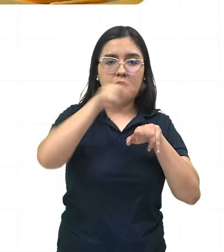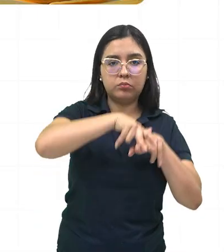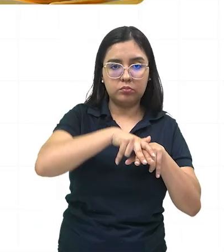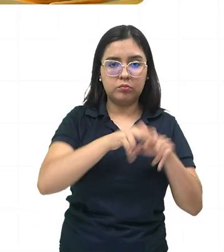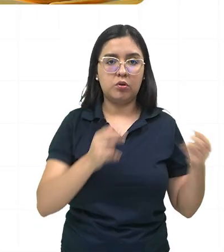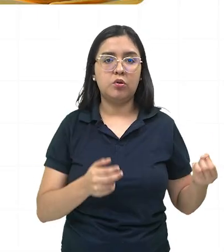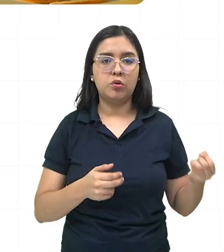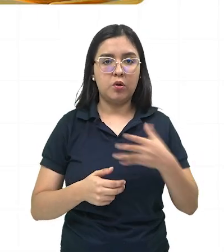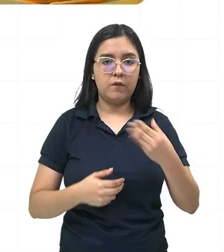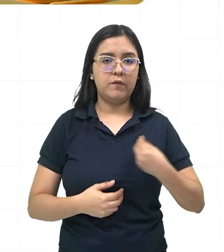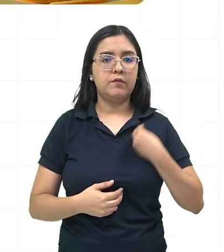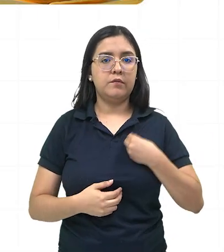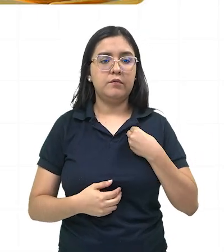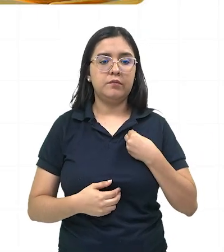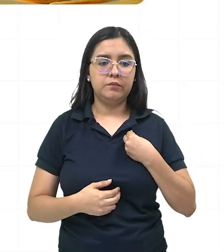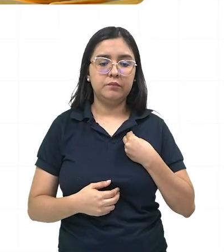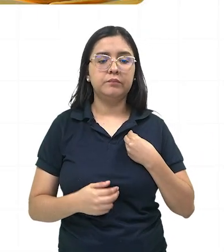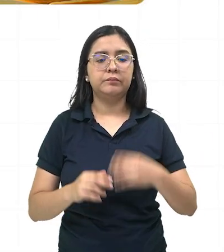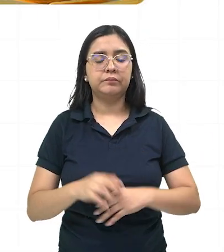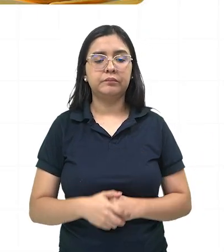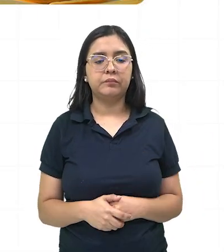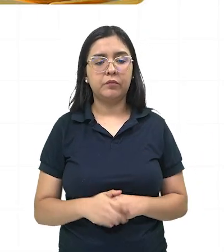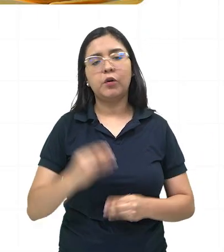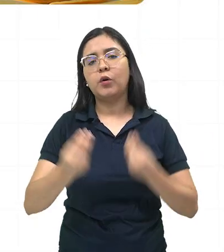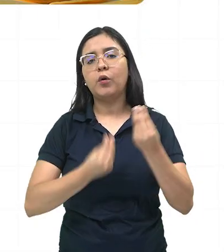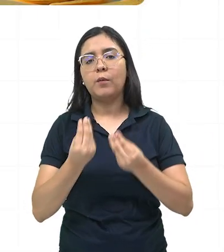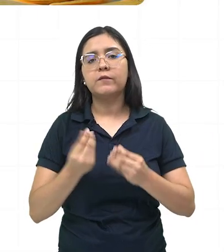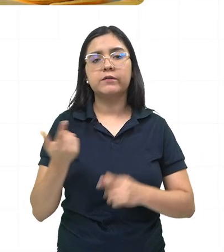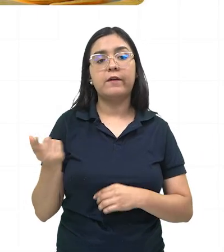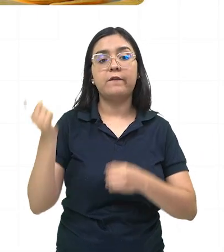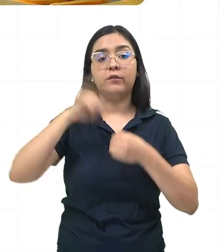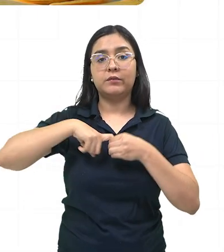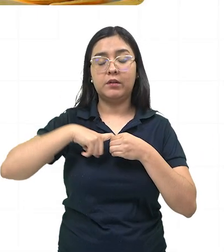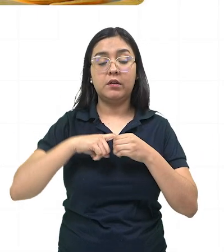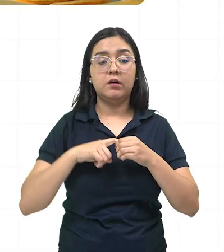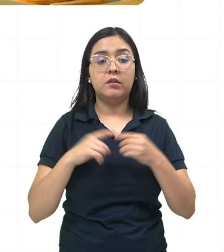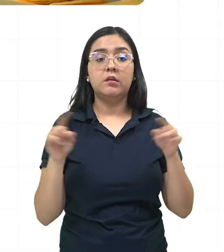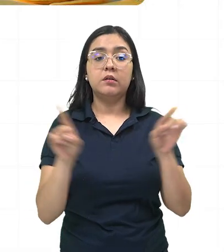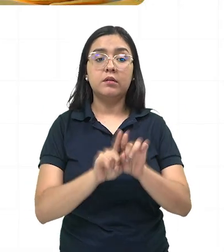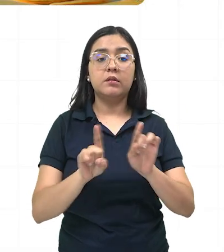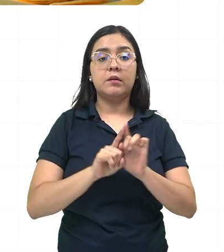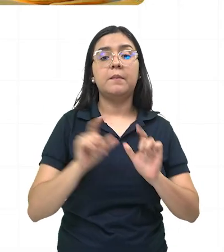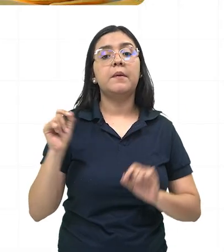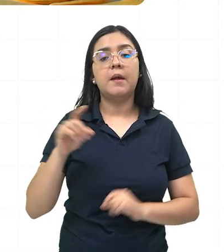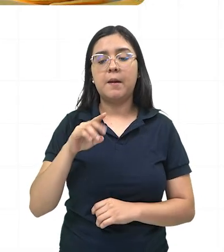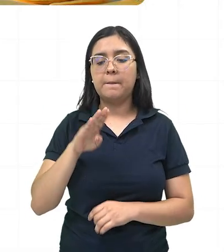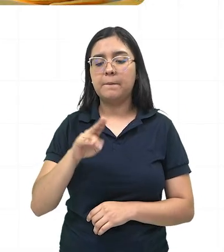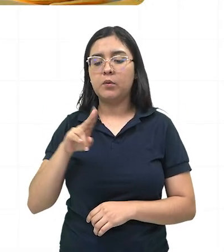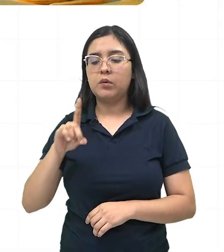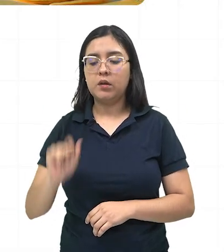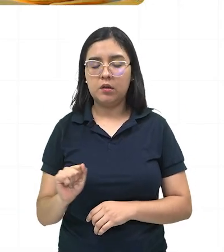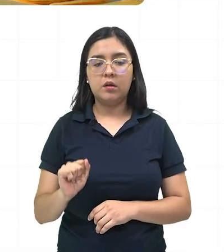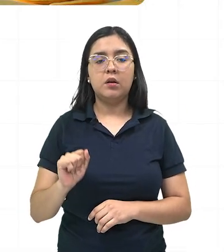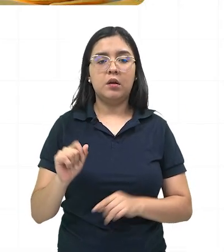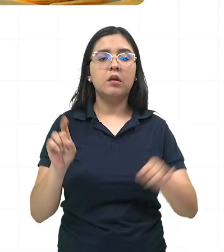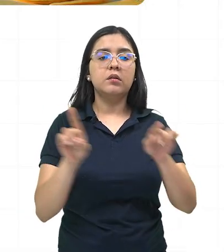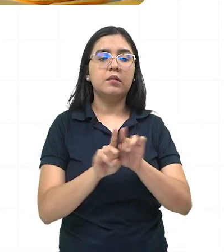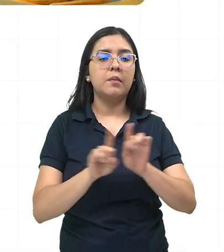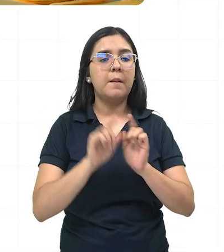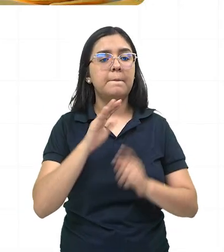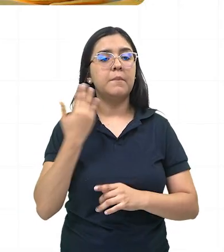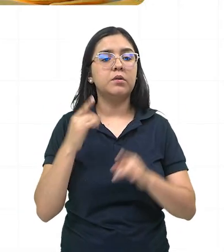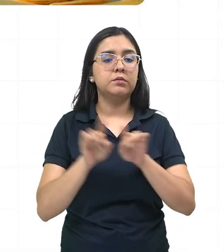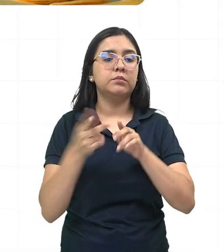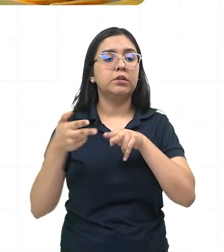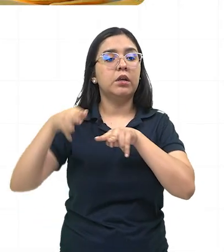que determinam em que escala evolutiva você vai voltar. Lá para Buda, a morte e